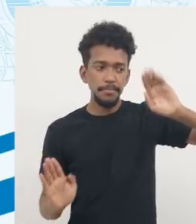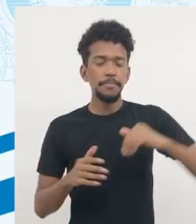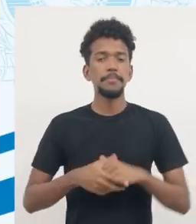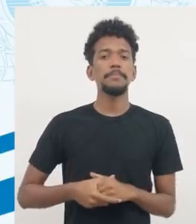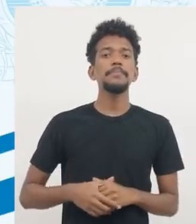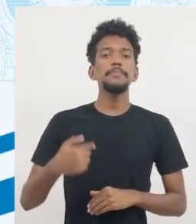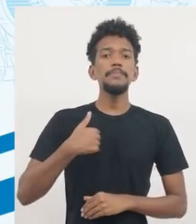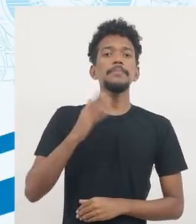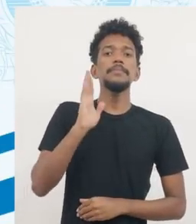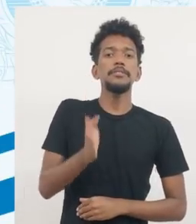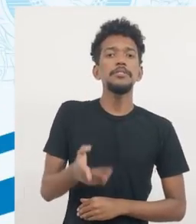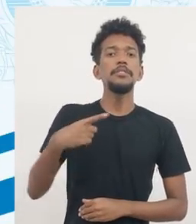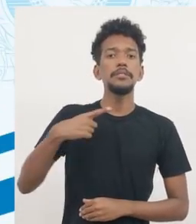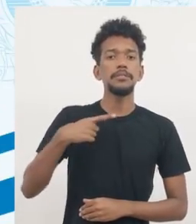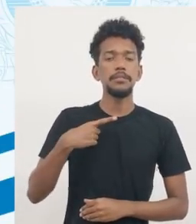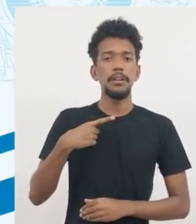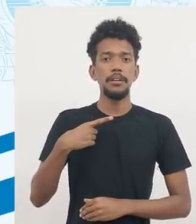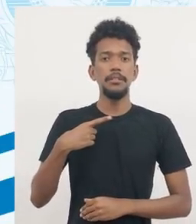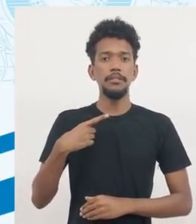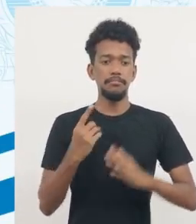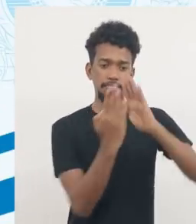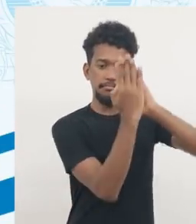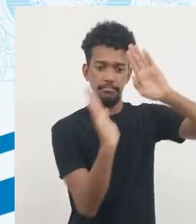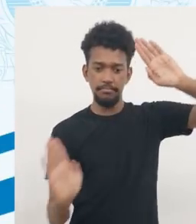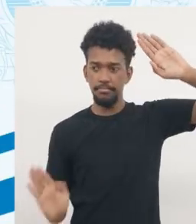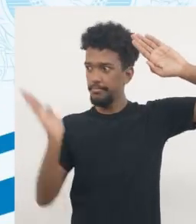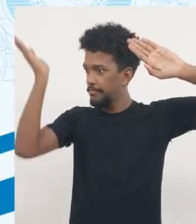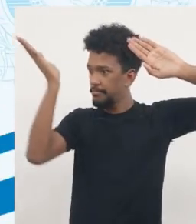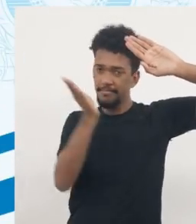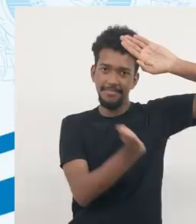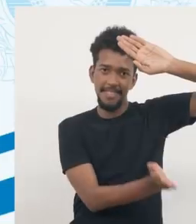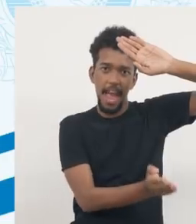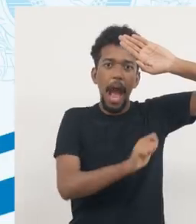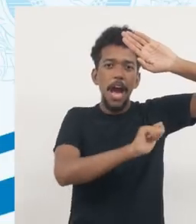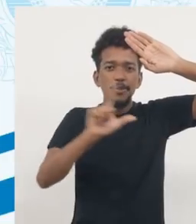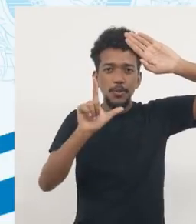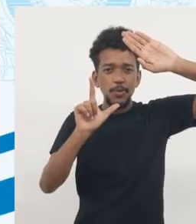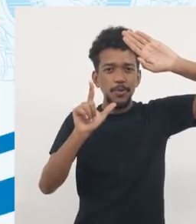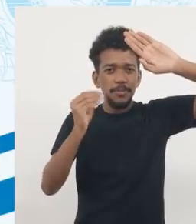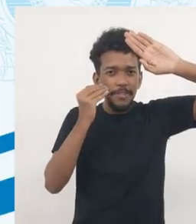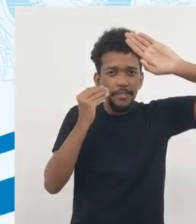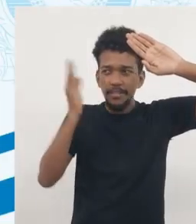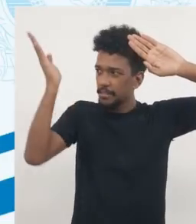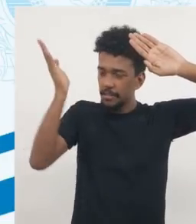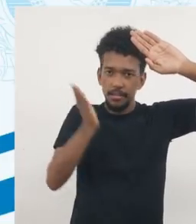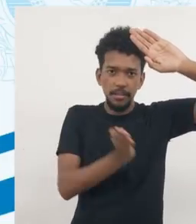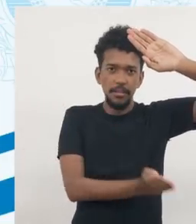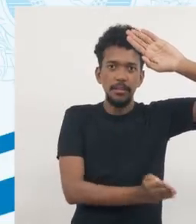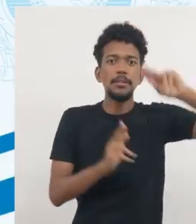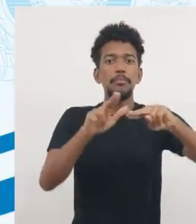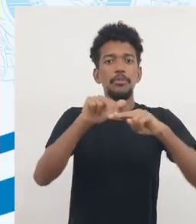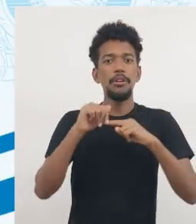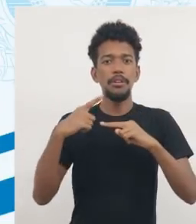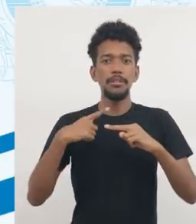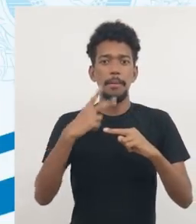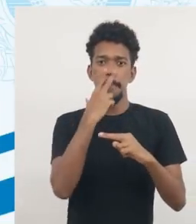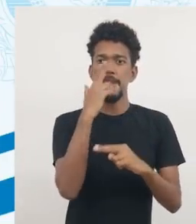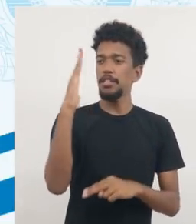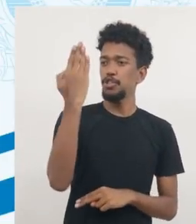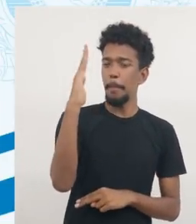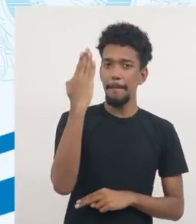aí um eixo de simetria na cor azul, como se fosse justamente então